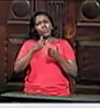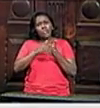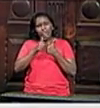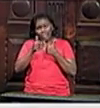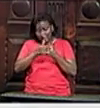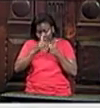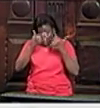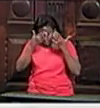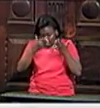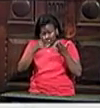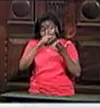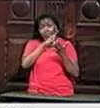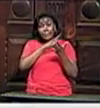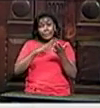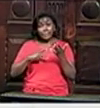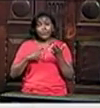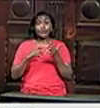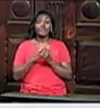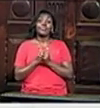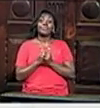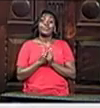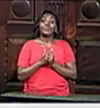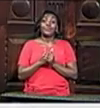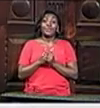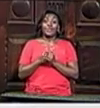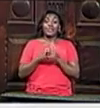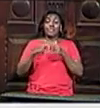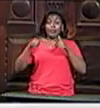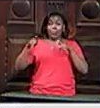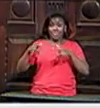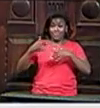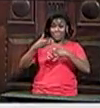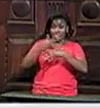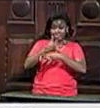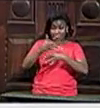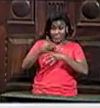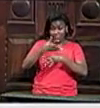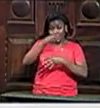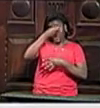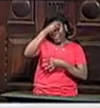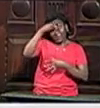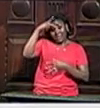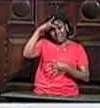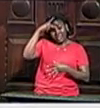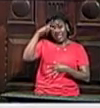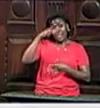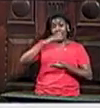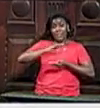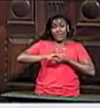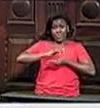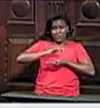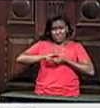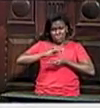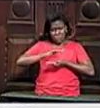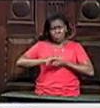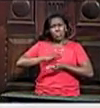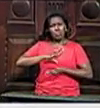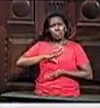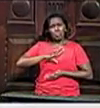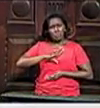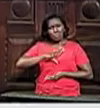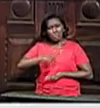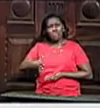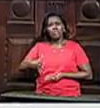presente também ele vencedor no querido município de rio das ostras é pela disposição coragem fim capacidade